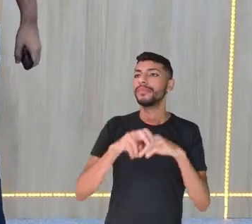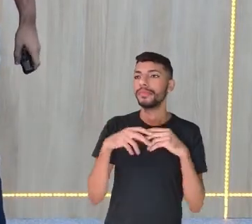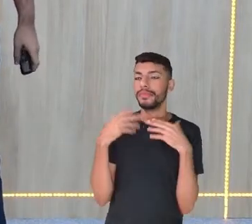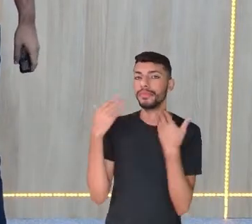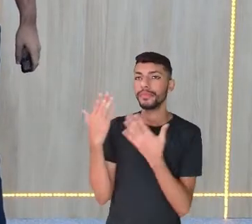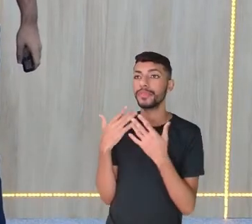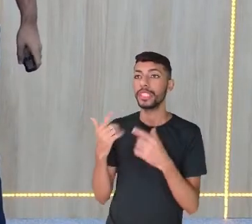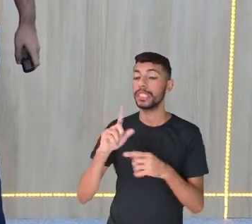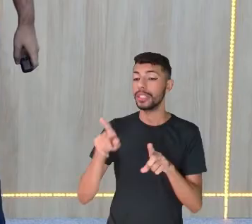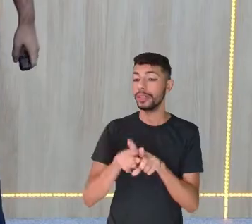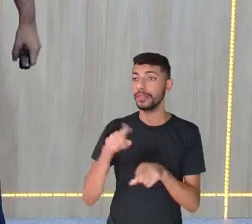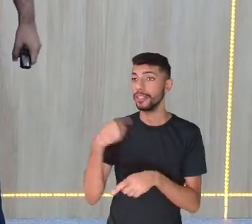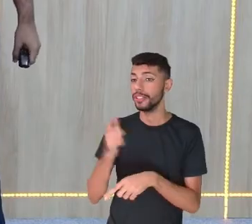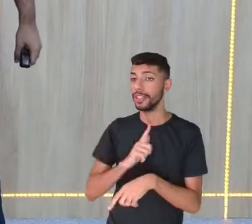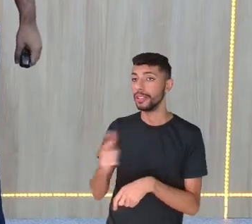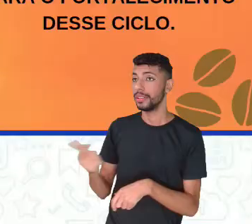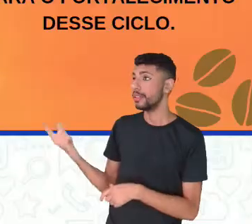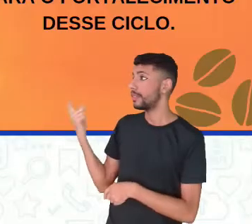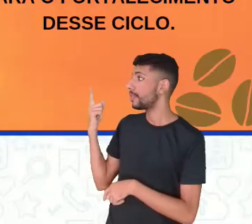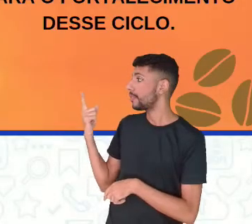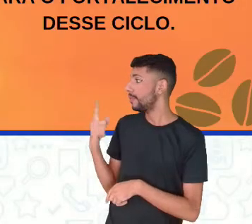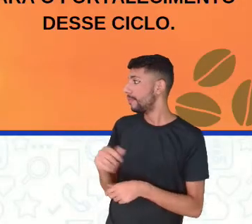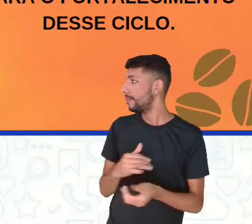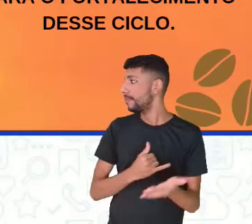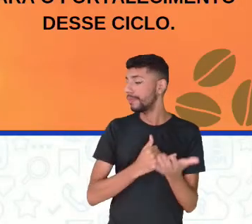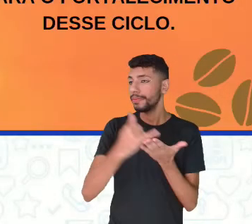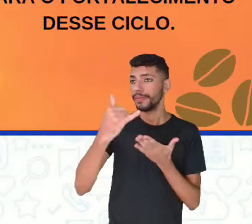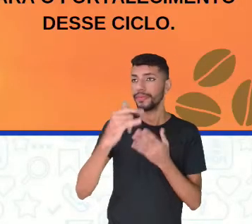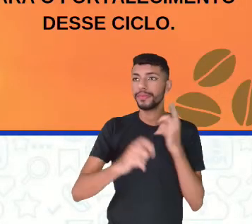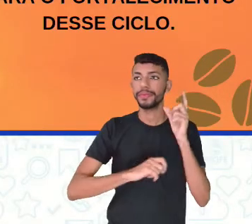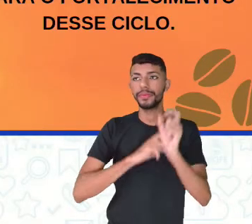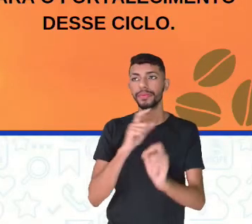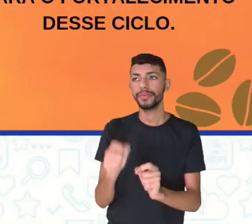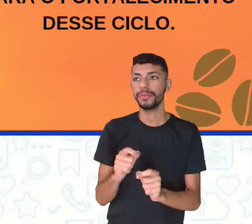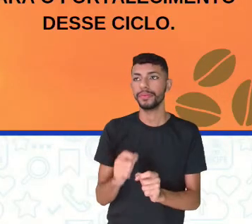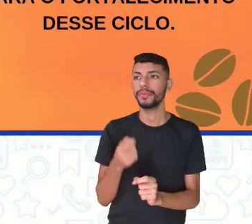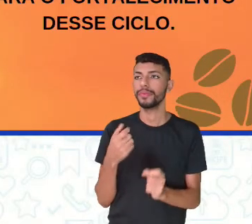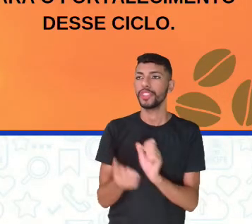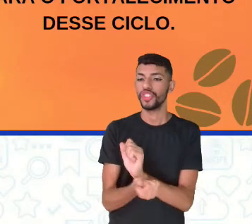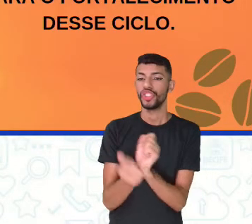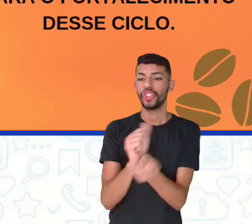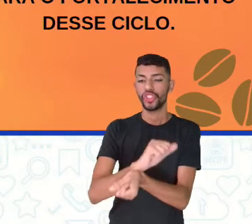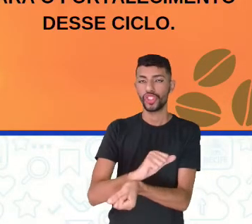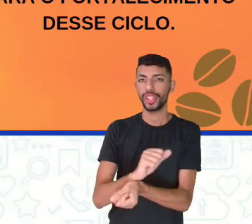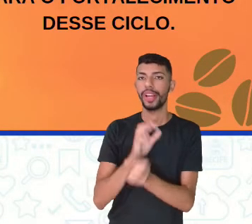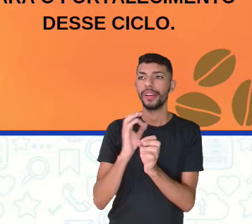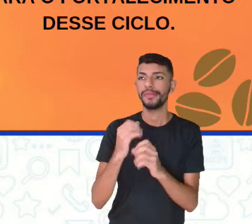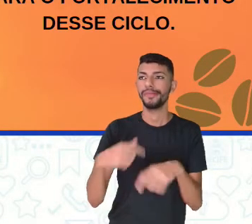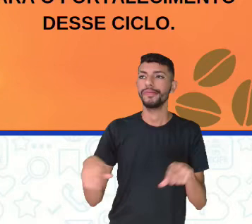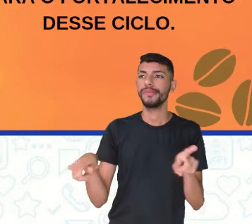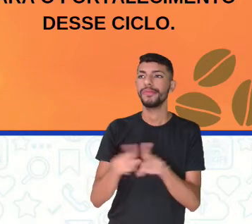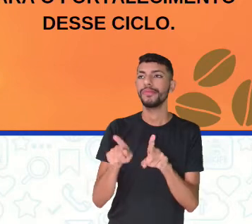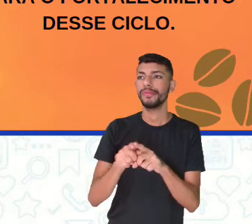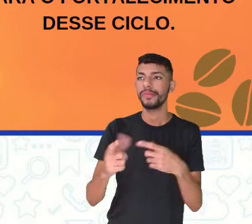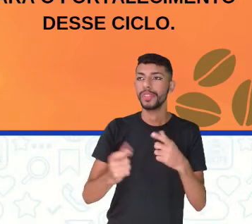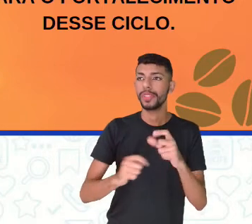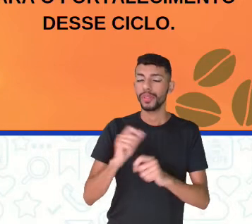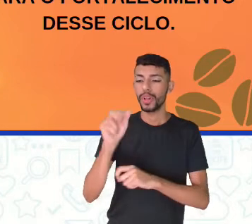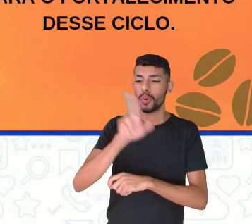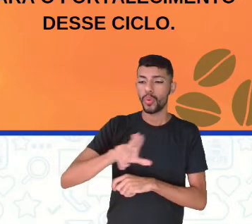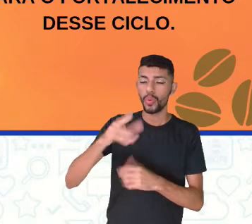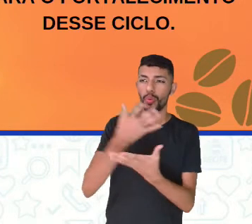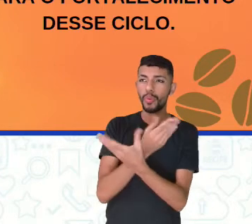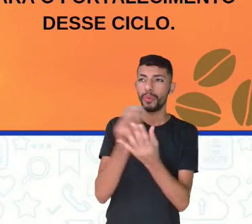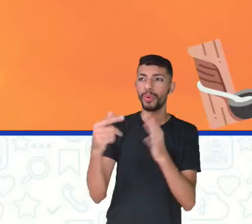E ali nós temos o que ali, ó? Inicialmente, a mão de obra era escrava e foi amplamente